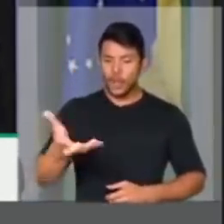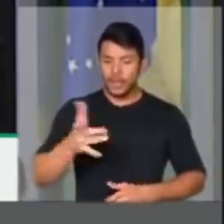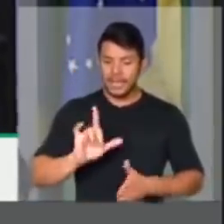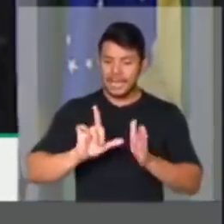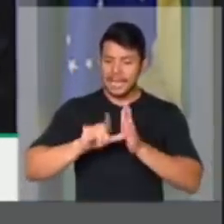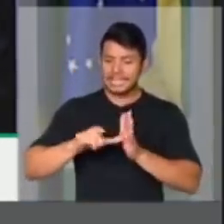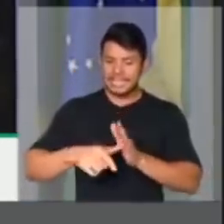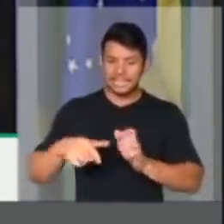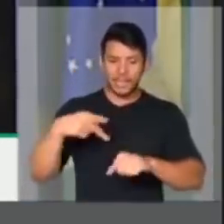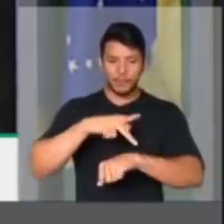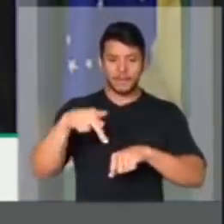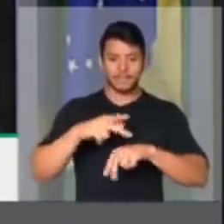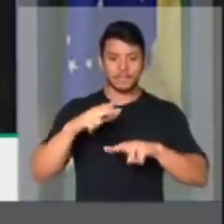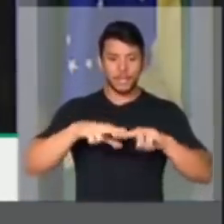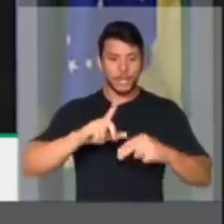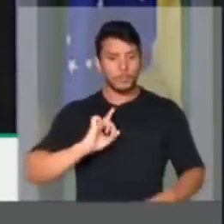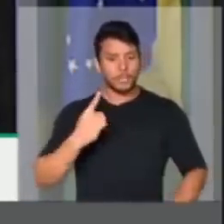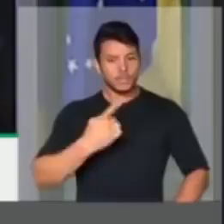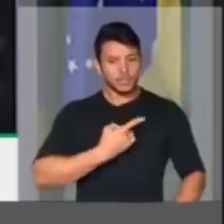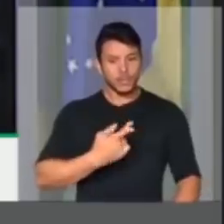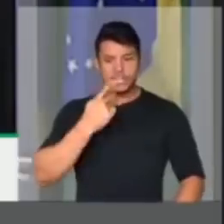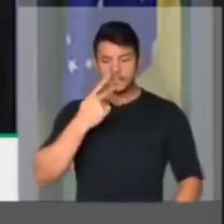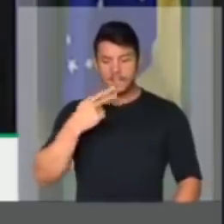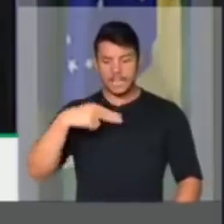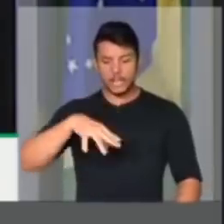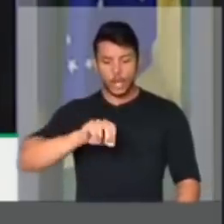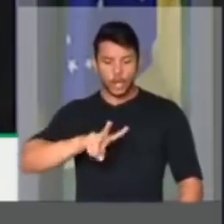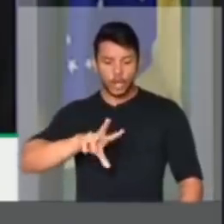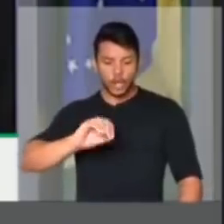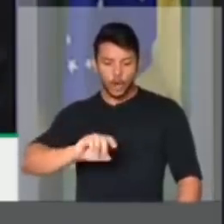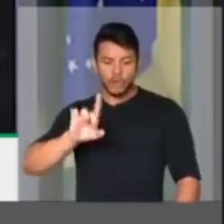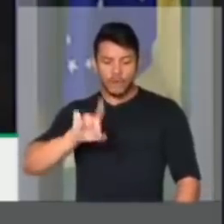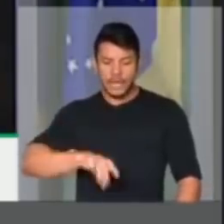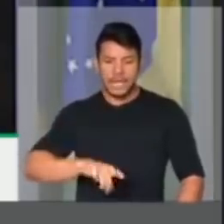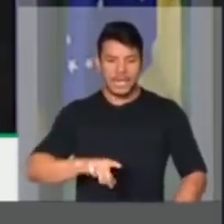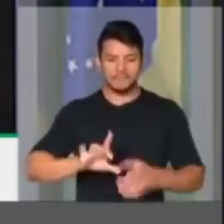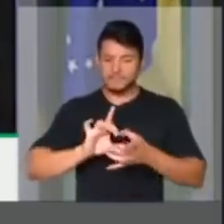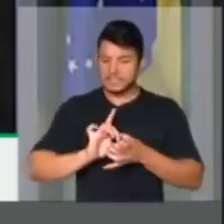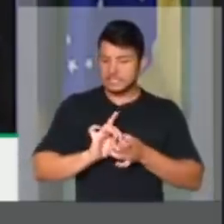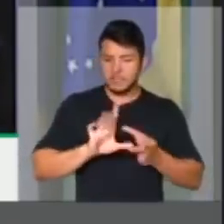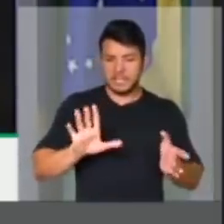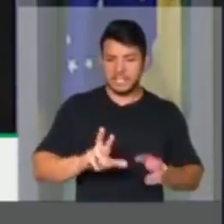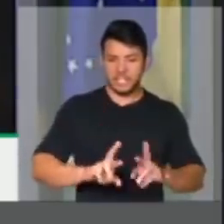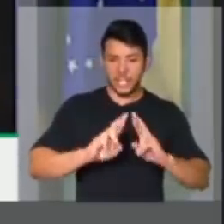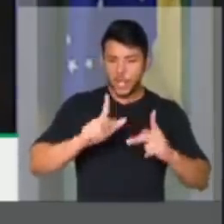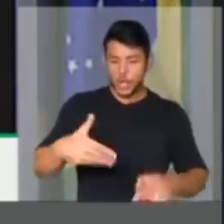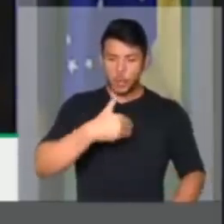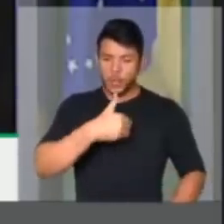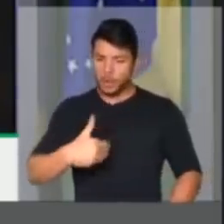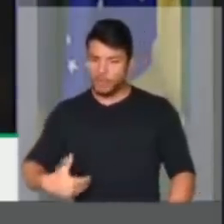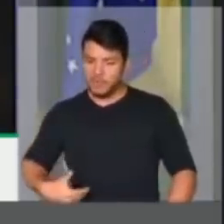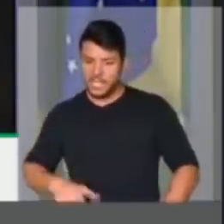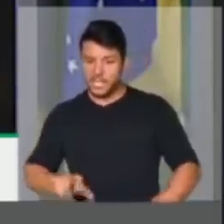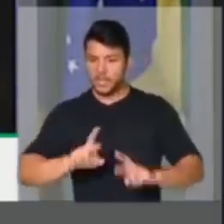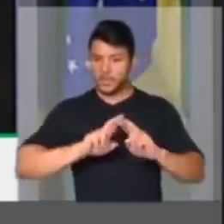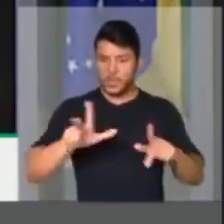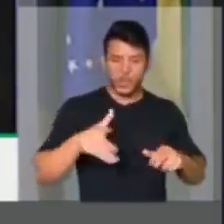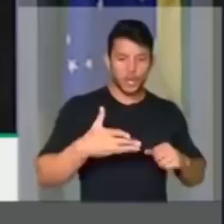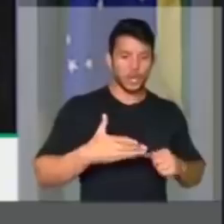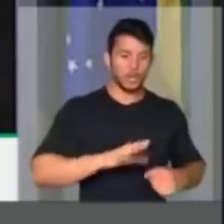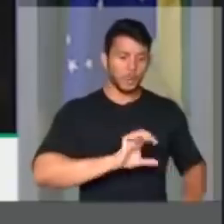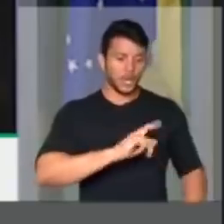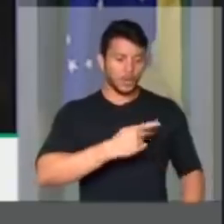isso o Partido Novo se declara independente. O Partido Novo não se declara oposição nem base, para poder justamente